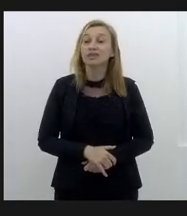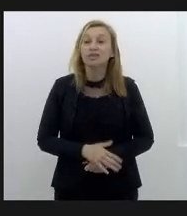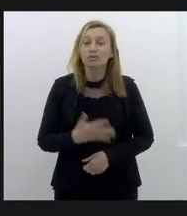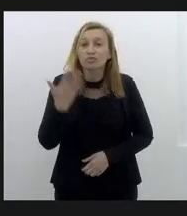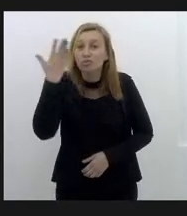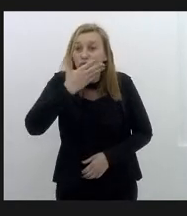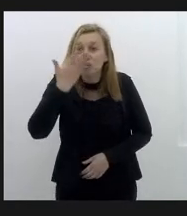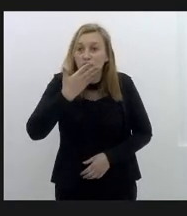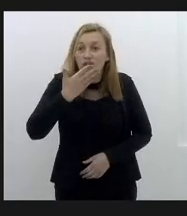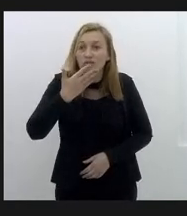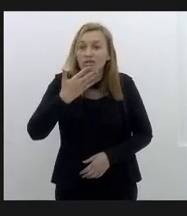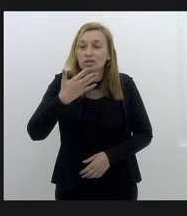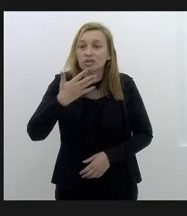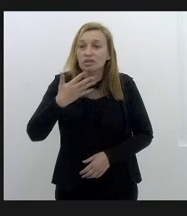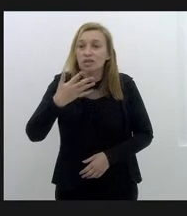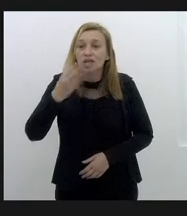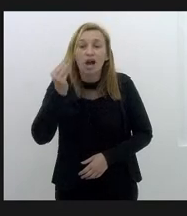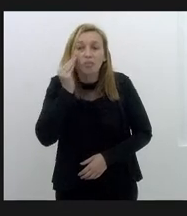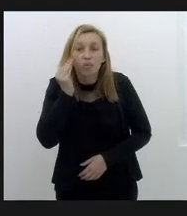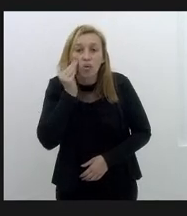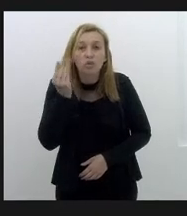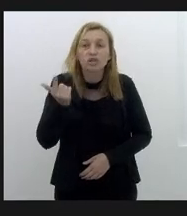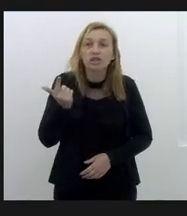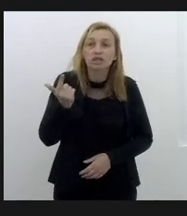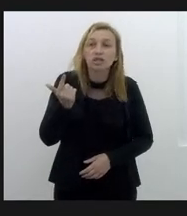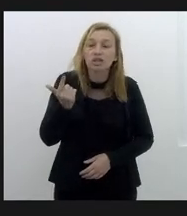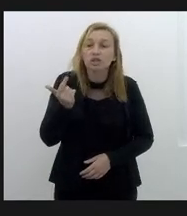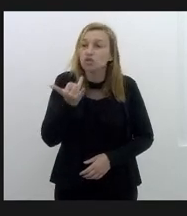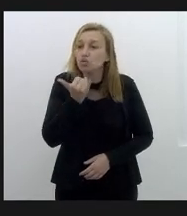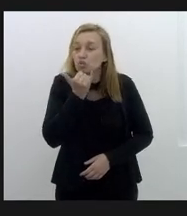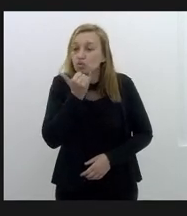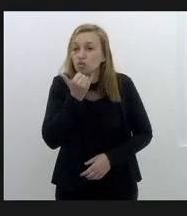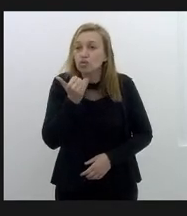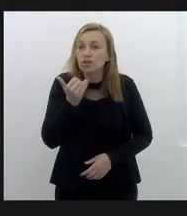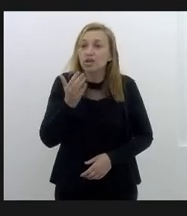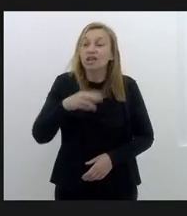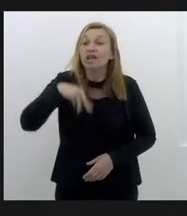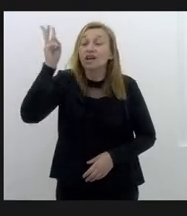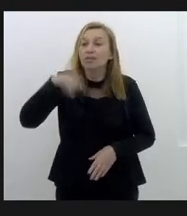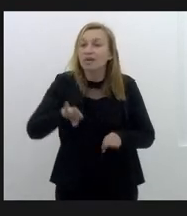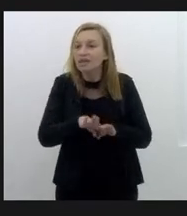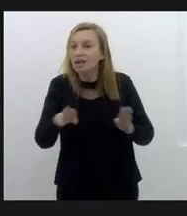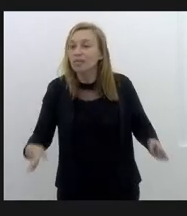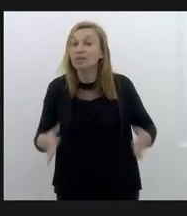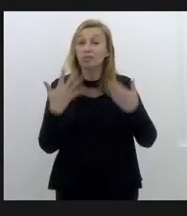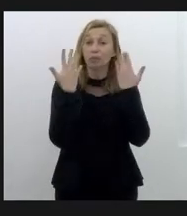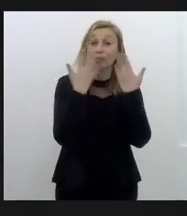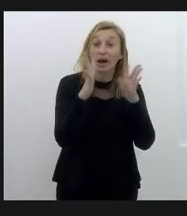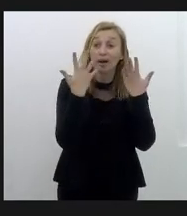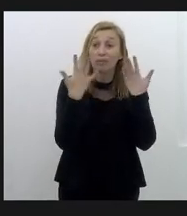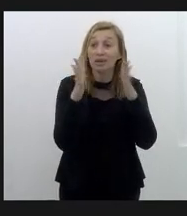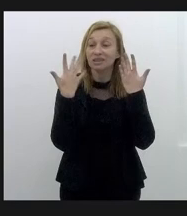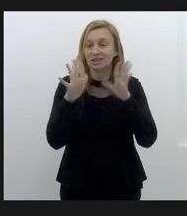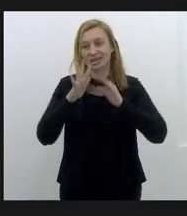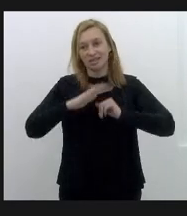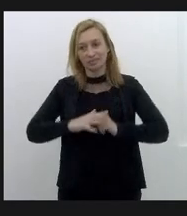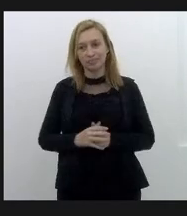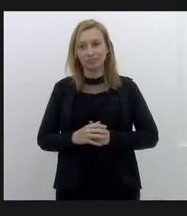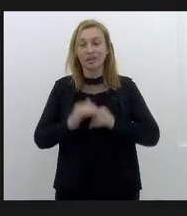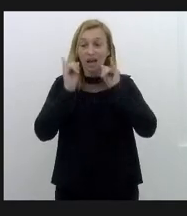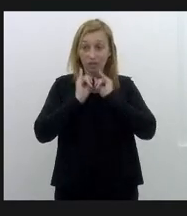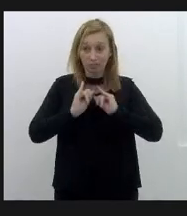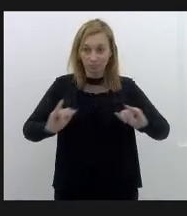identificando já avisei a Mônica Francisco Sei Quem mais está na mesa para o cumprimentar é